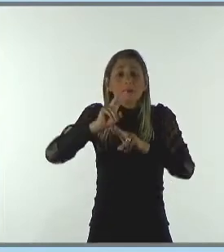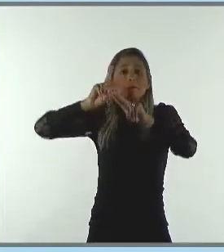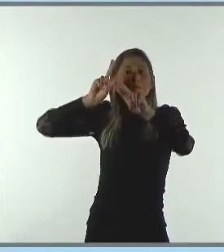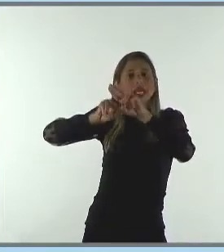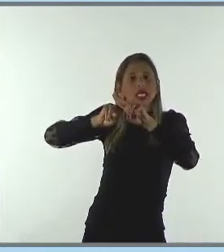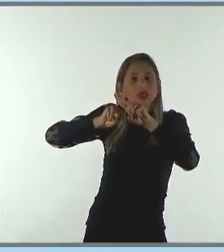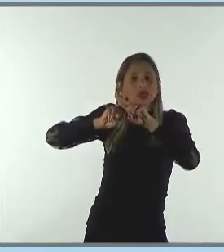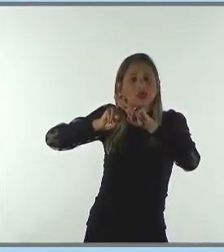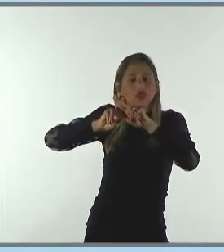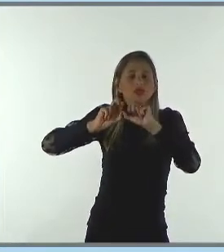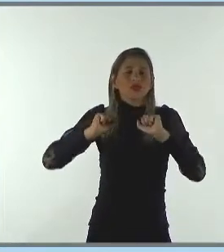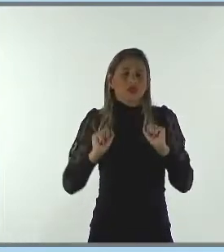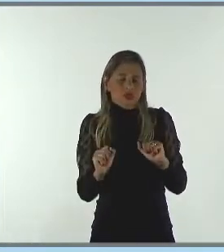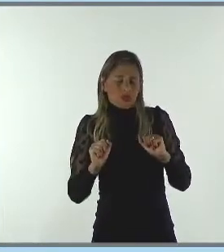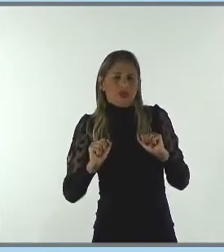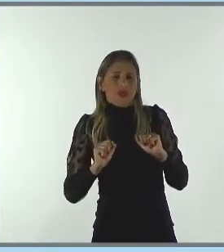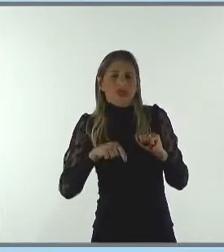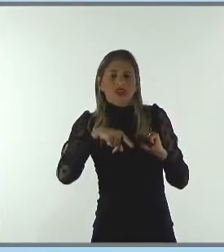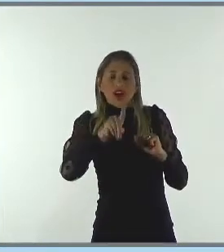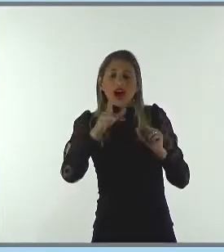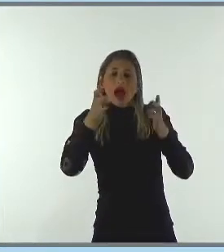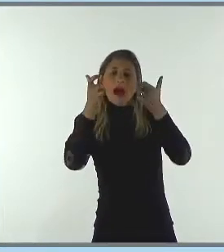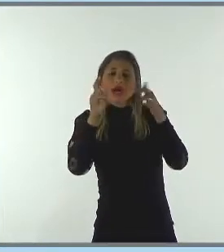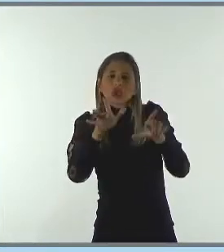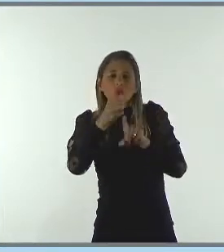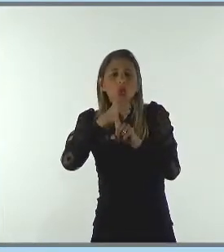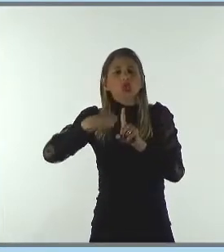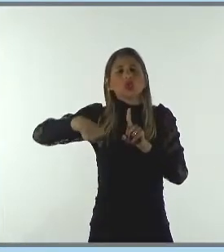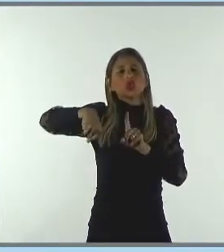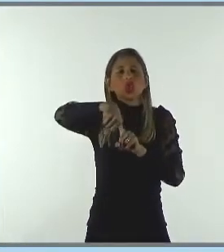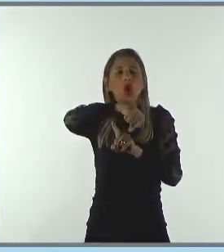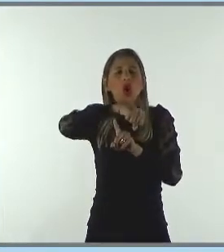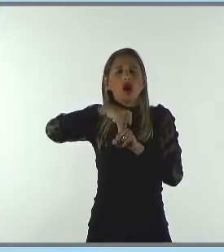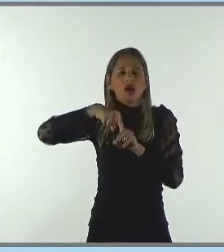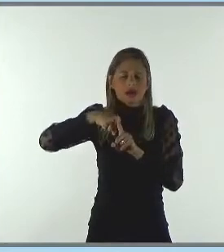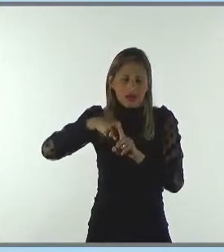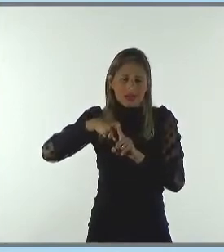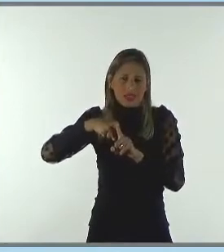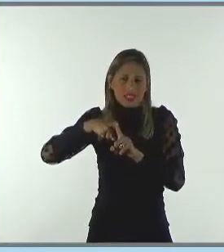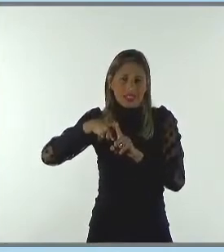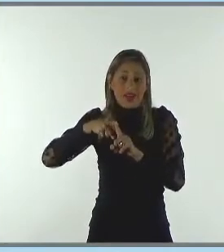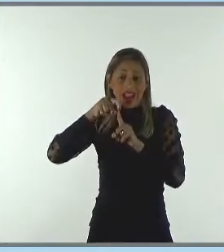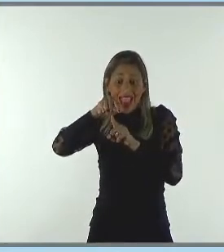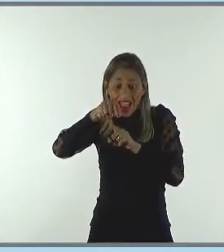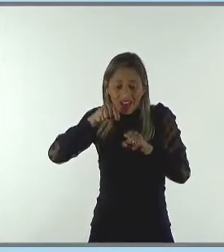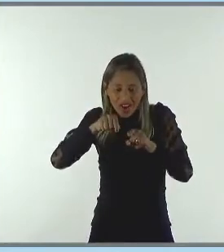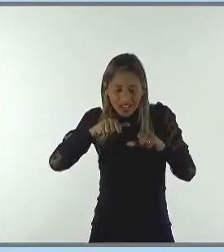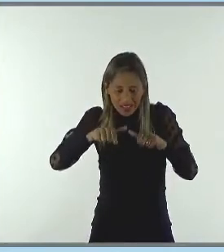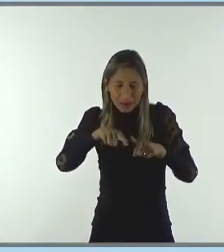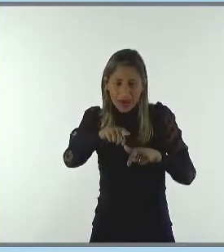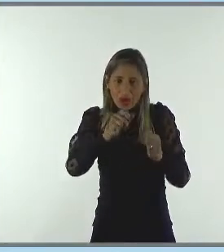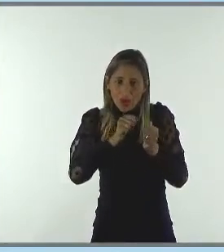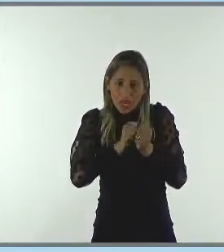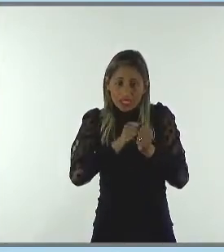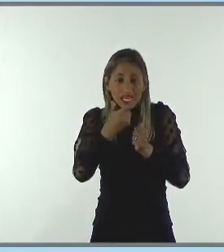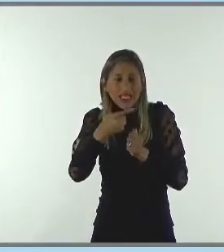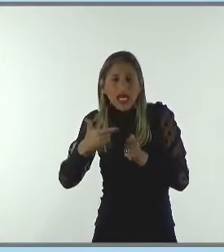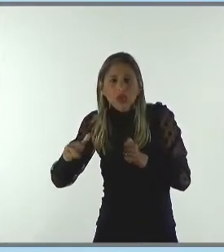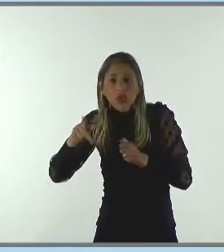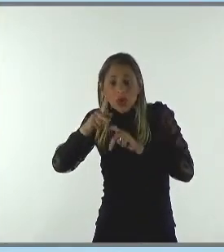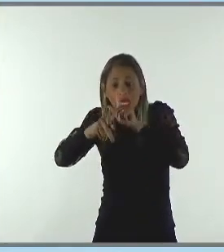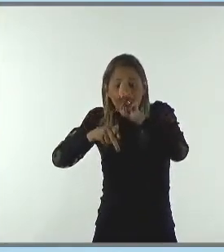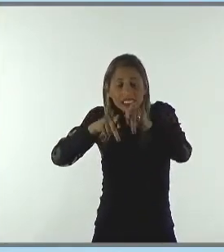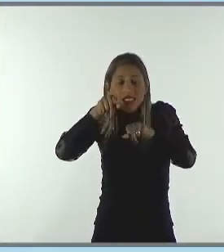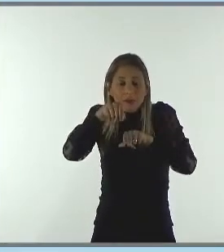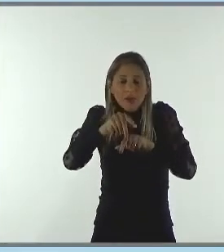em situações de abandono social. Então, esse domínio literário é importante